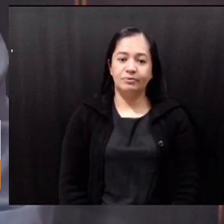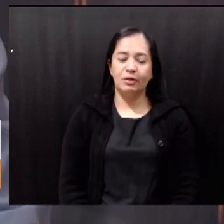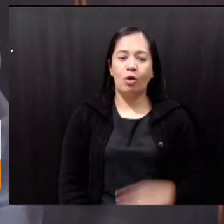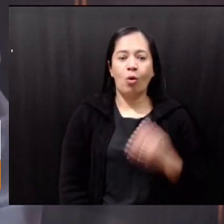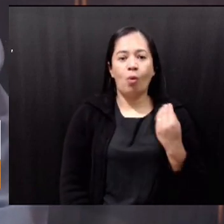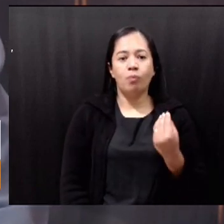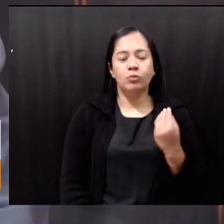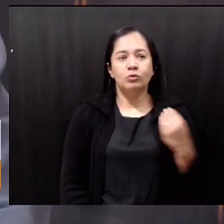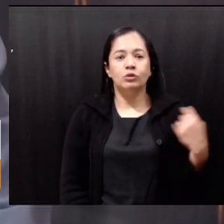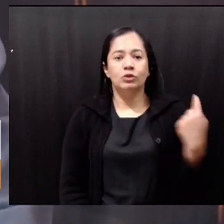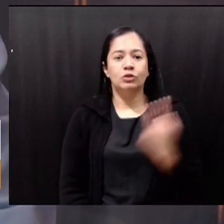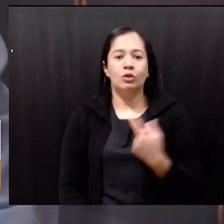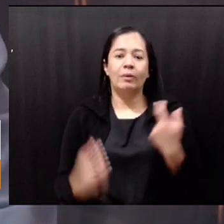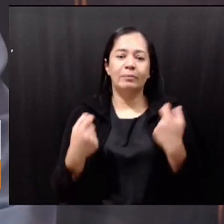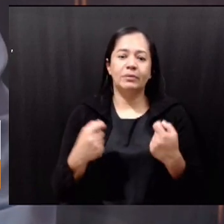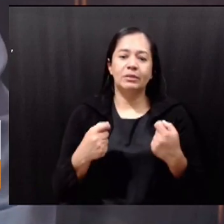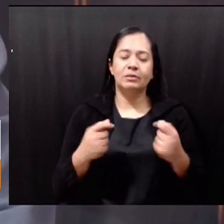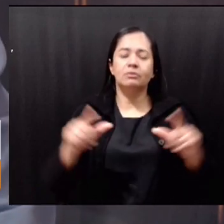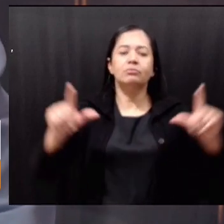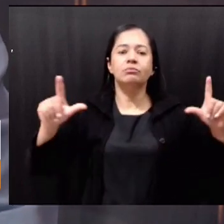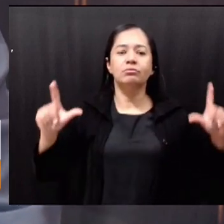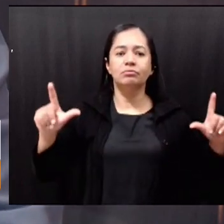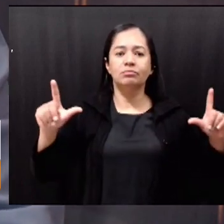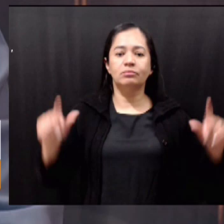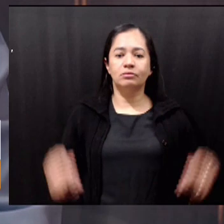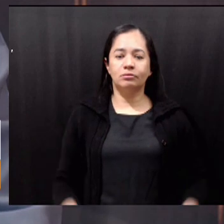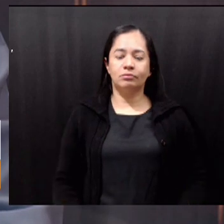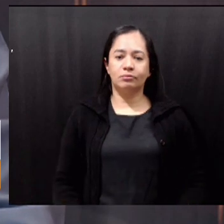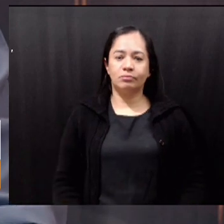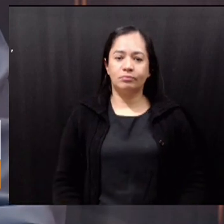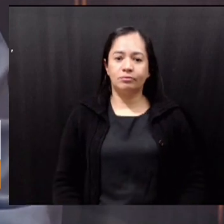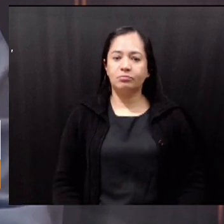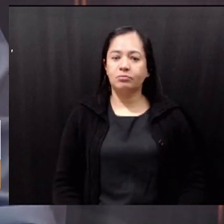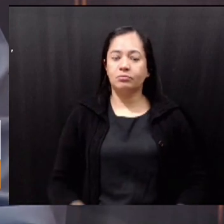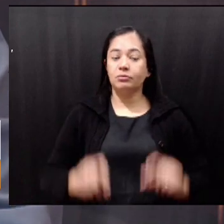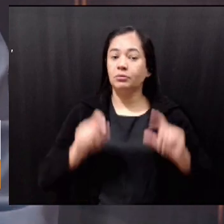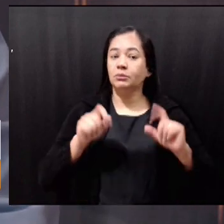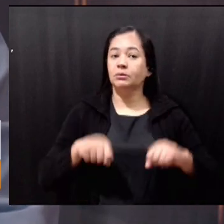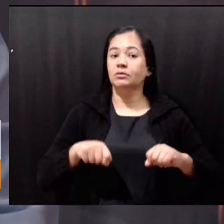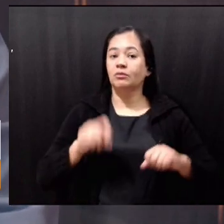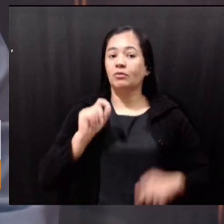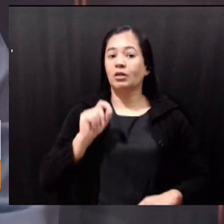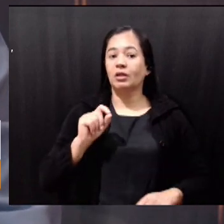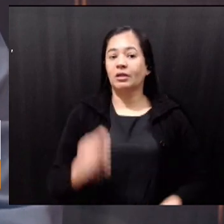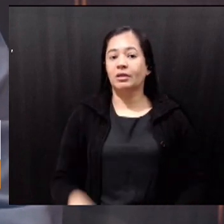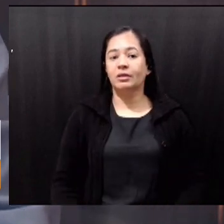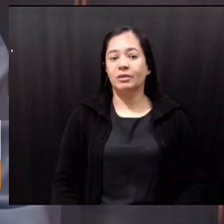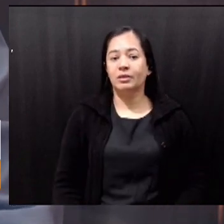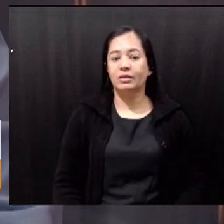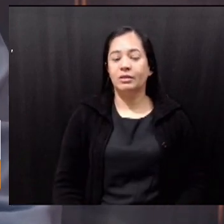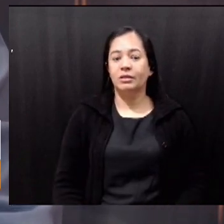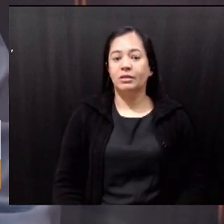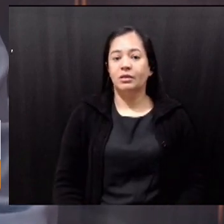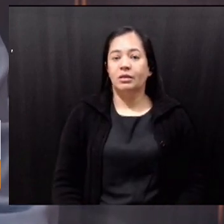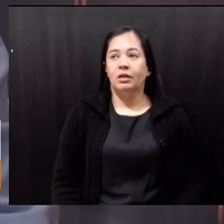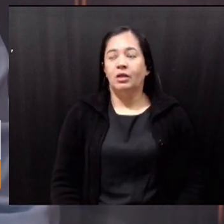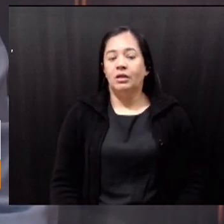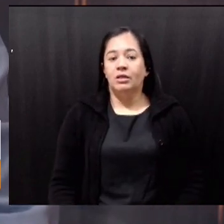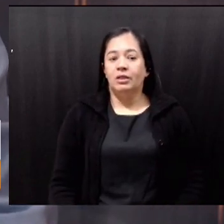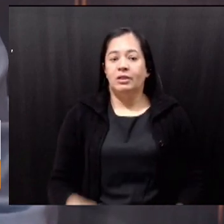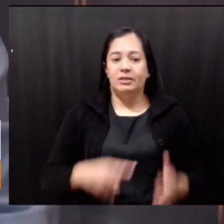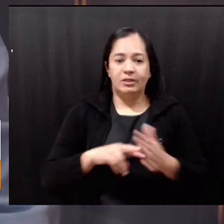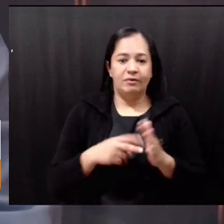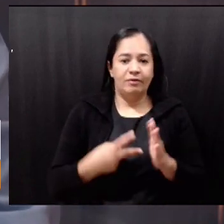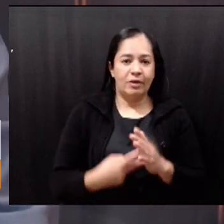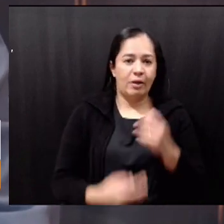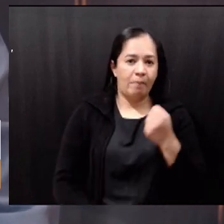se expor? Uma possibilidade também, isso não significa que vai ser agradável, né? Vai ser